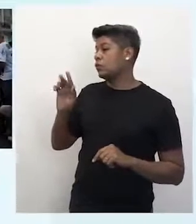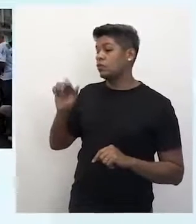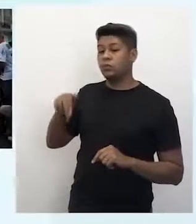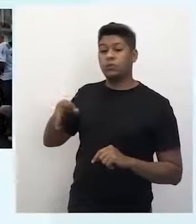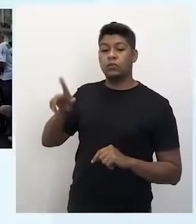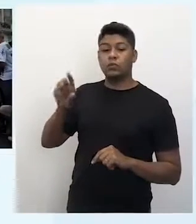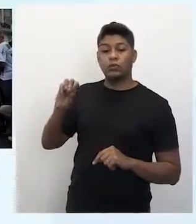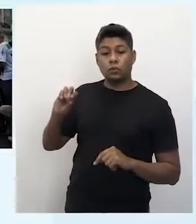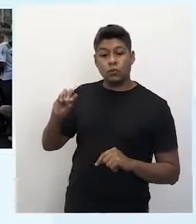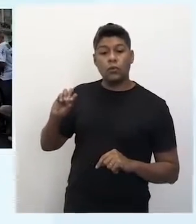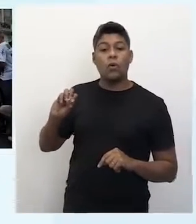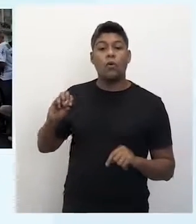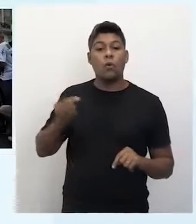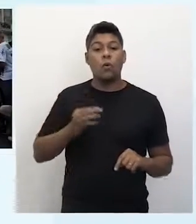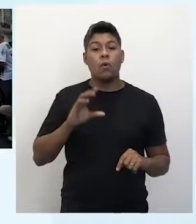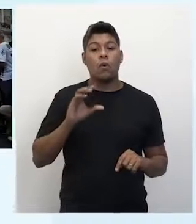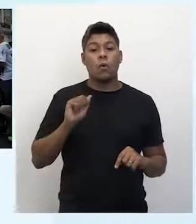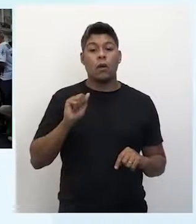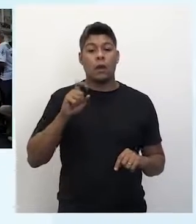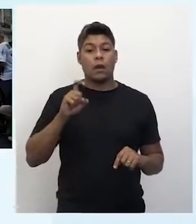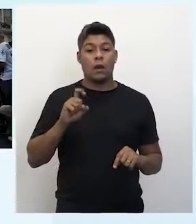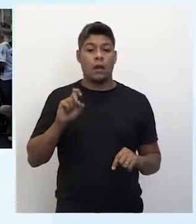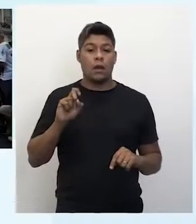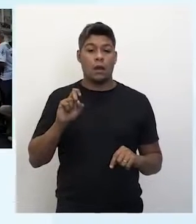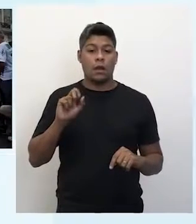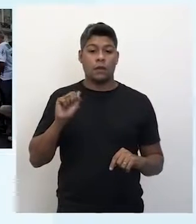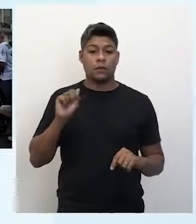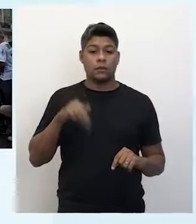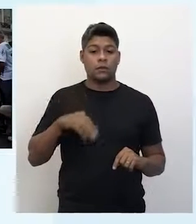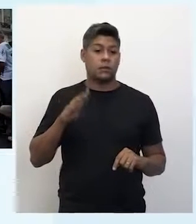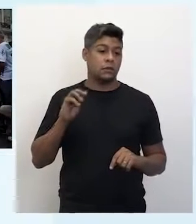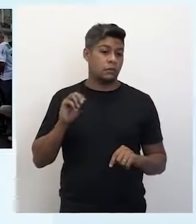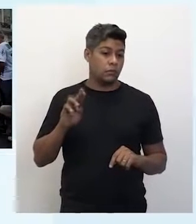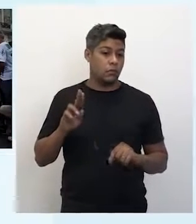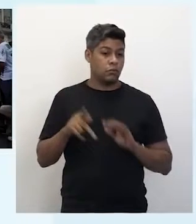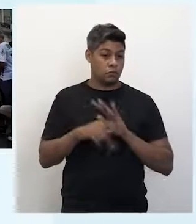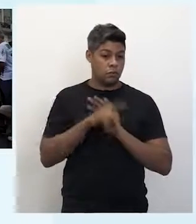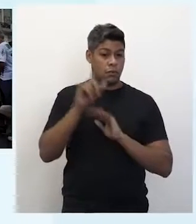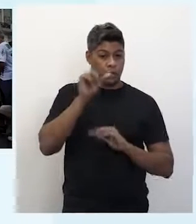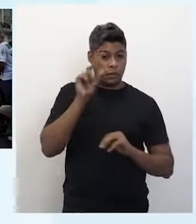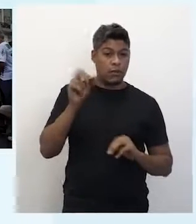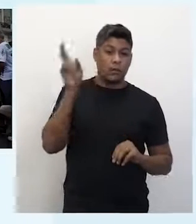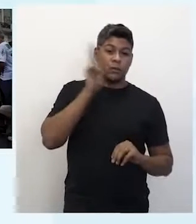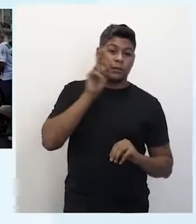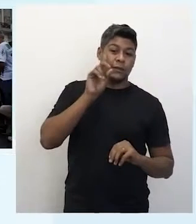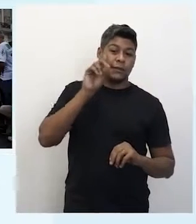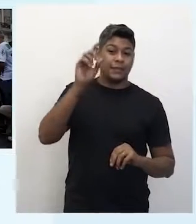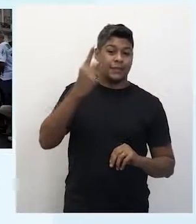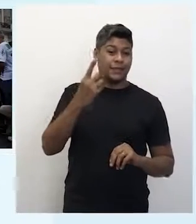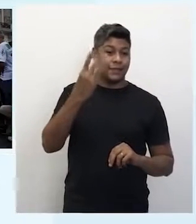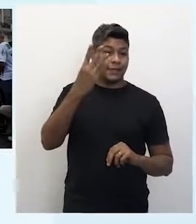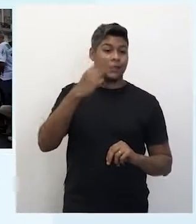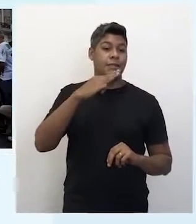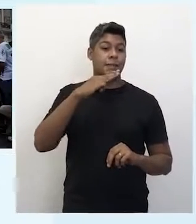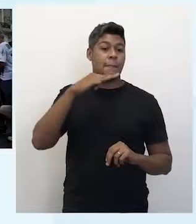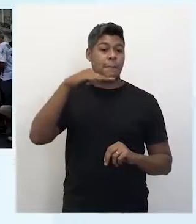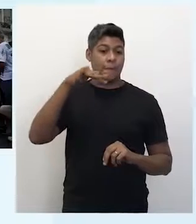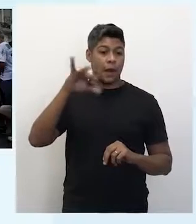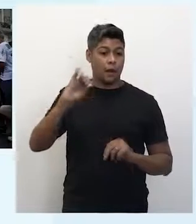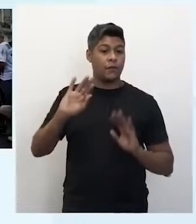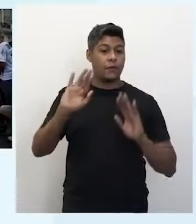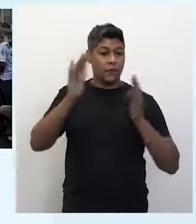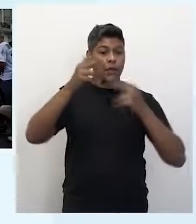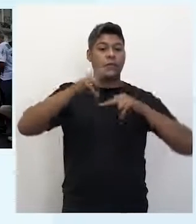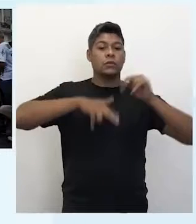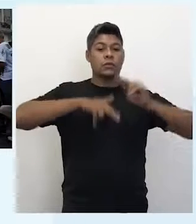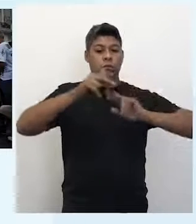caxambu? Jongo é um folguedo de origem africana que ocorre para comemorar o dia 13 de maio e nas festas juninas